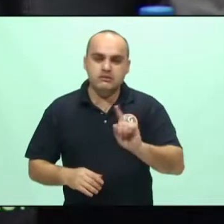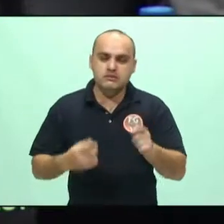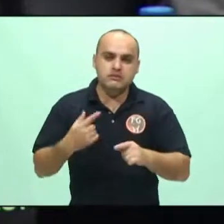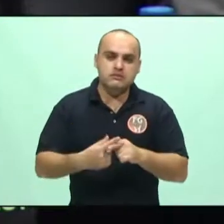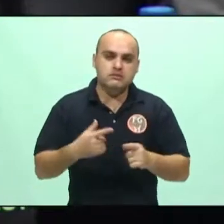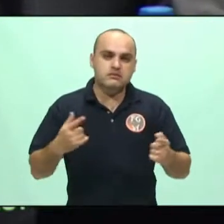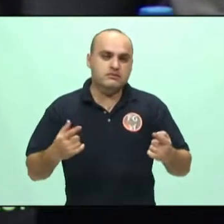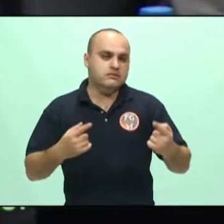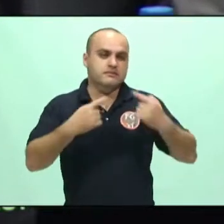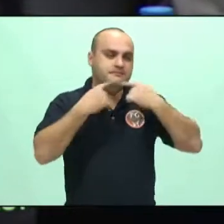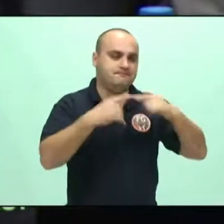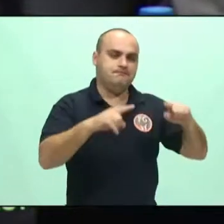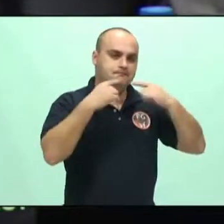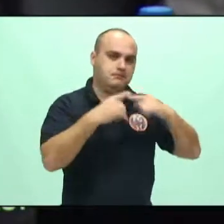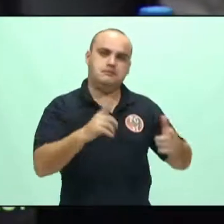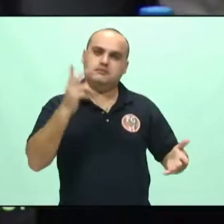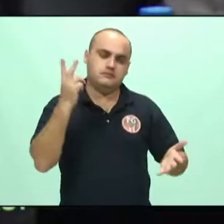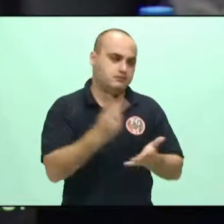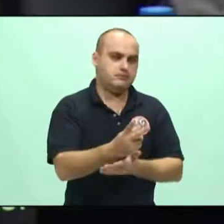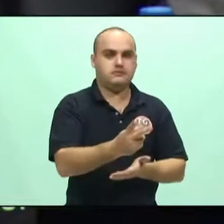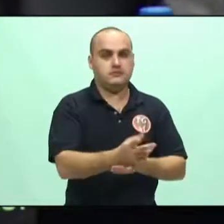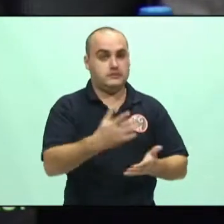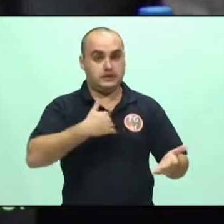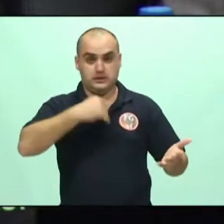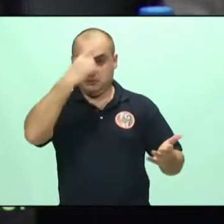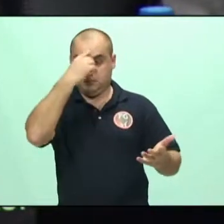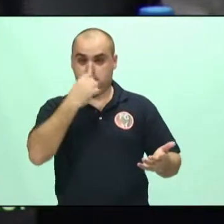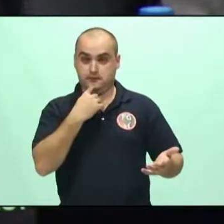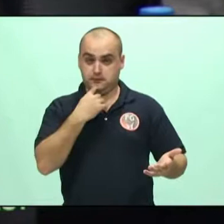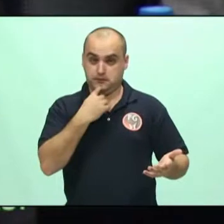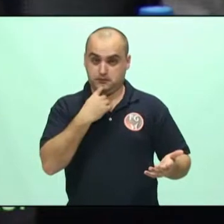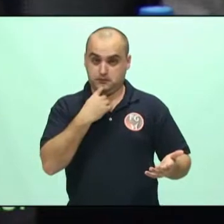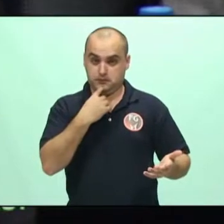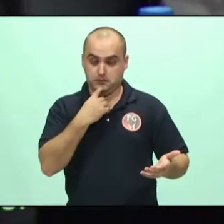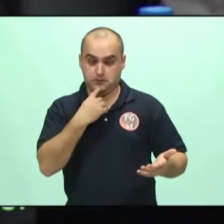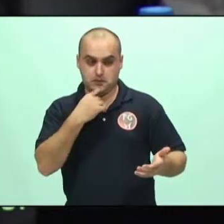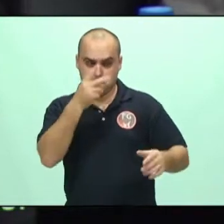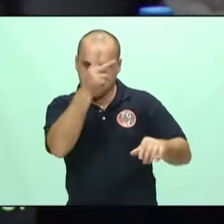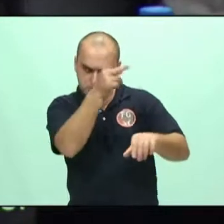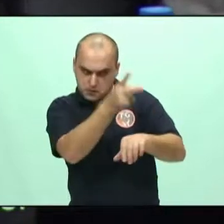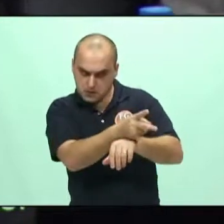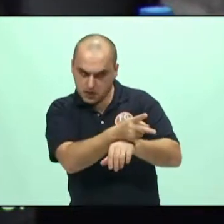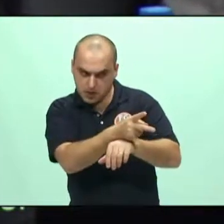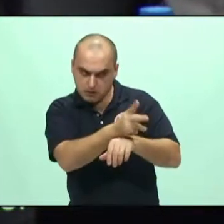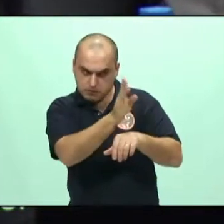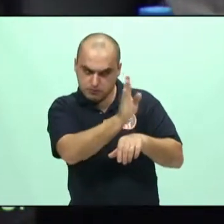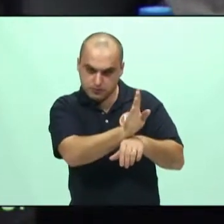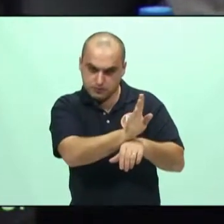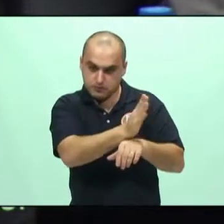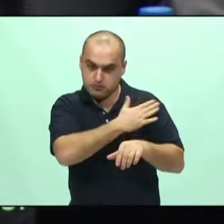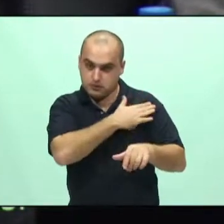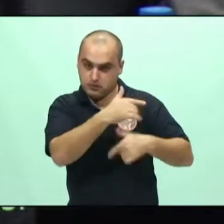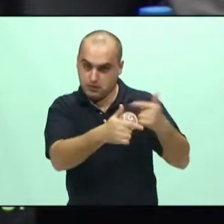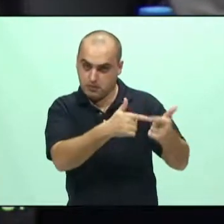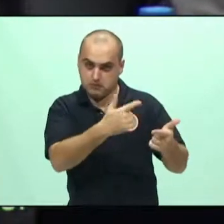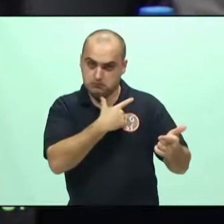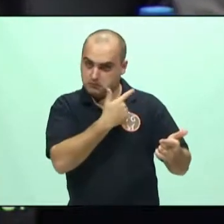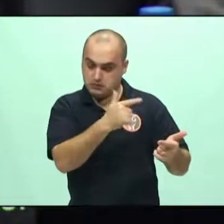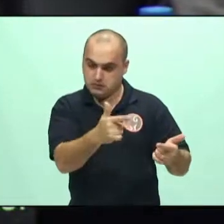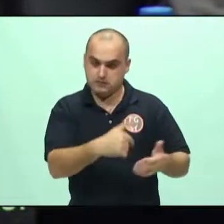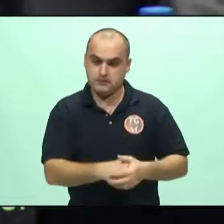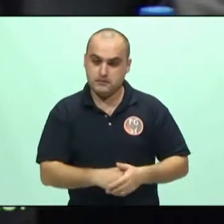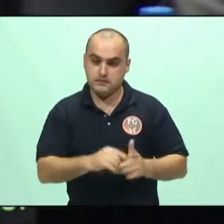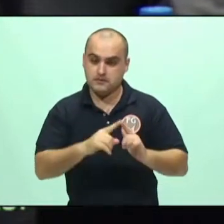eu não tenho o perfil de filmar e colocar na rede social meu trabalho mas